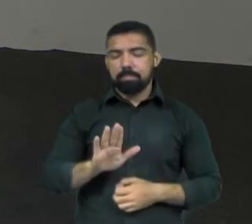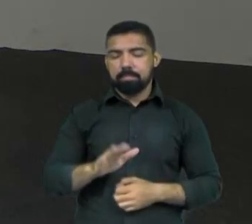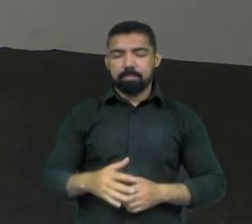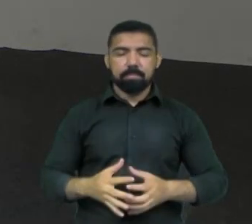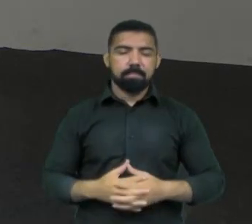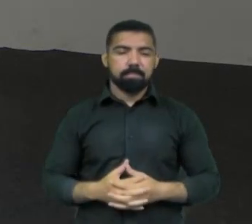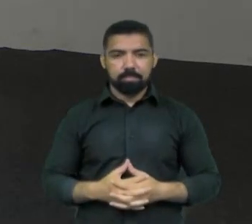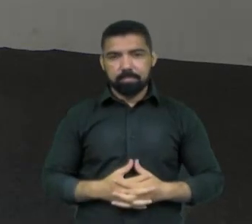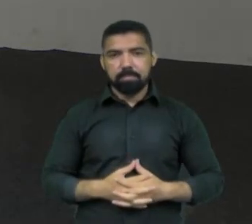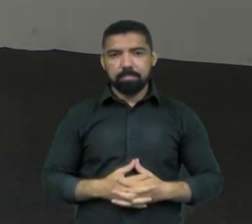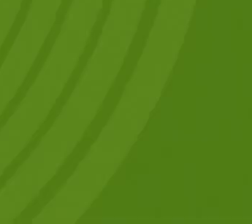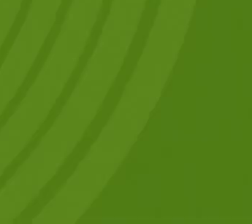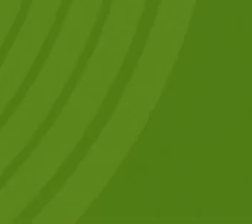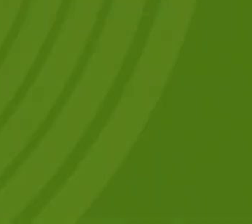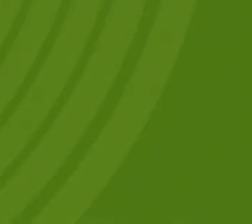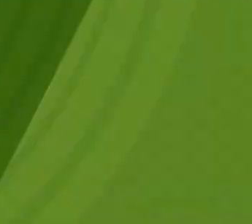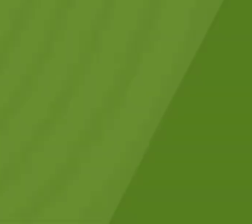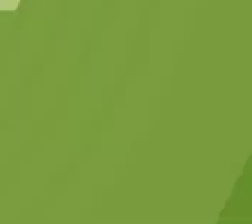expediente volta já.